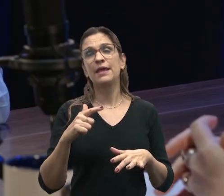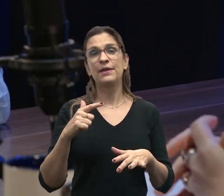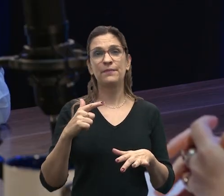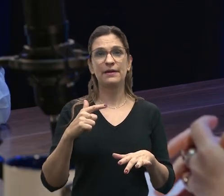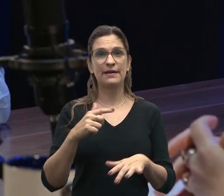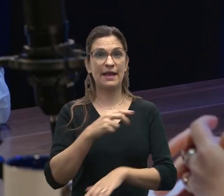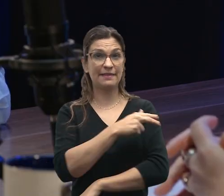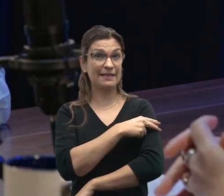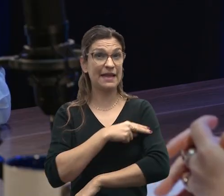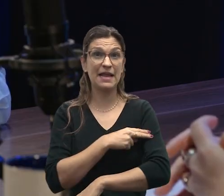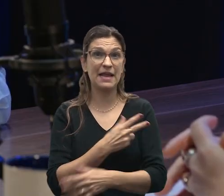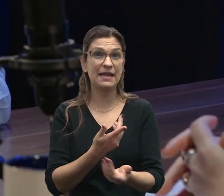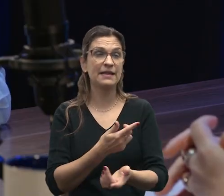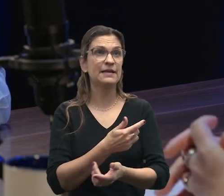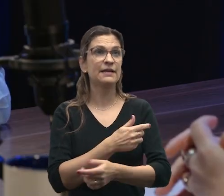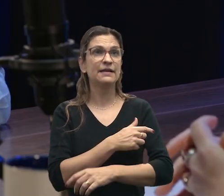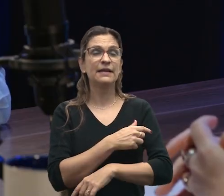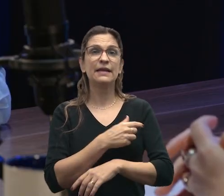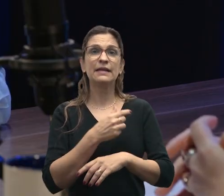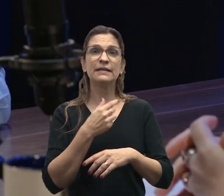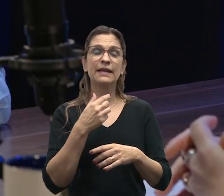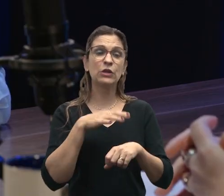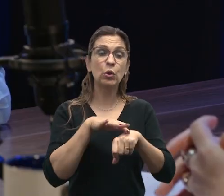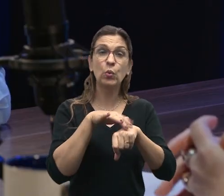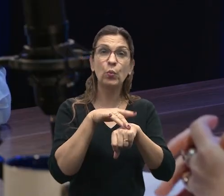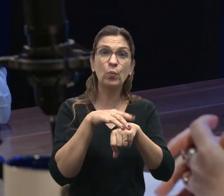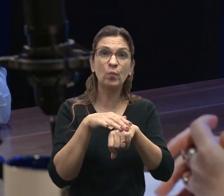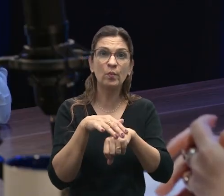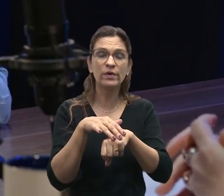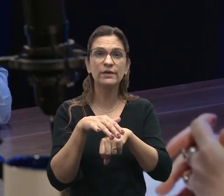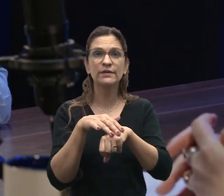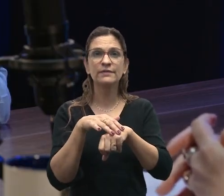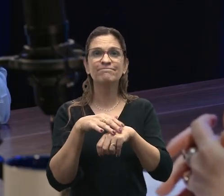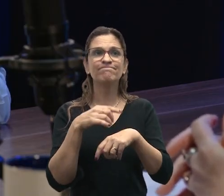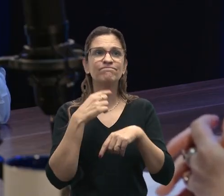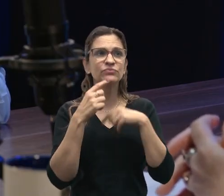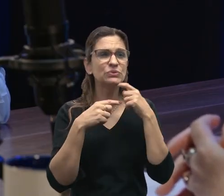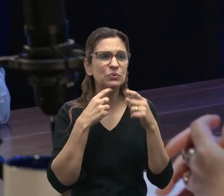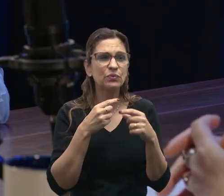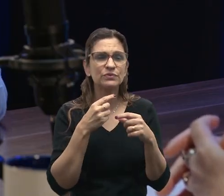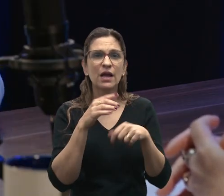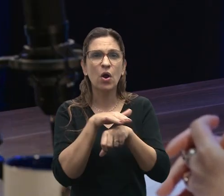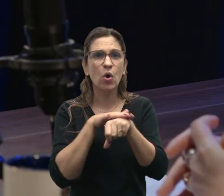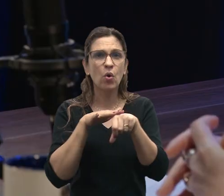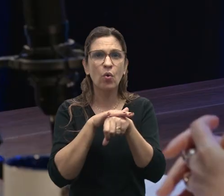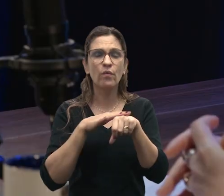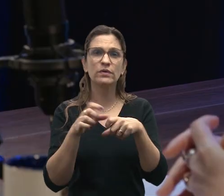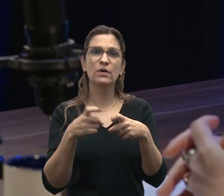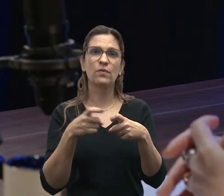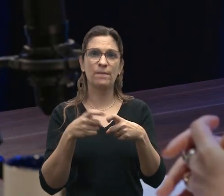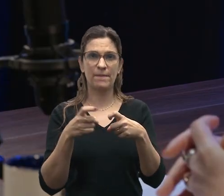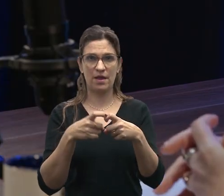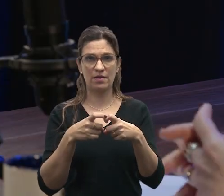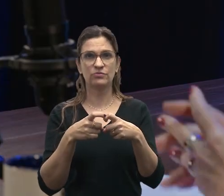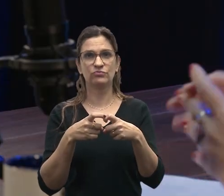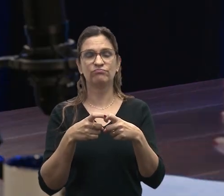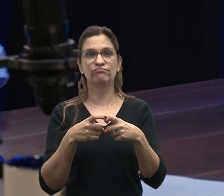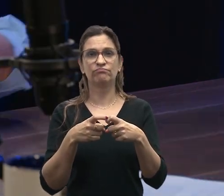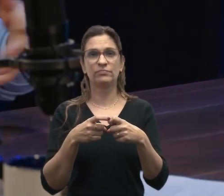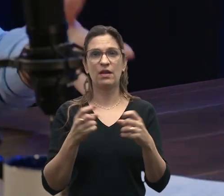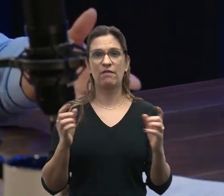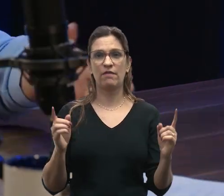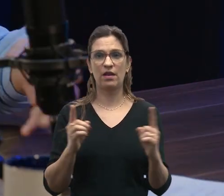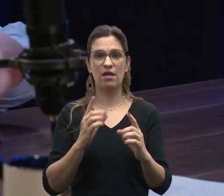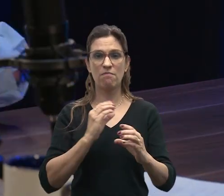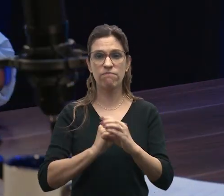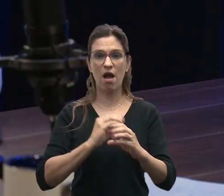mulheres mais velhas, terenas, quando adoecem, elas não conseguem falar com o médico. Não é, se eu tenho já facilidade,